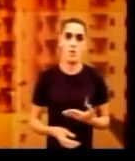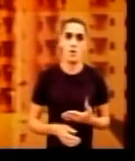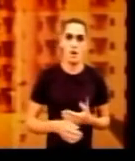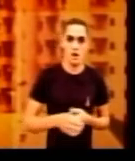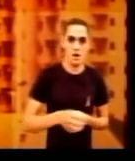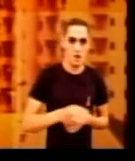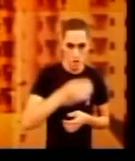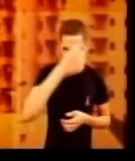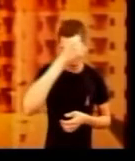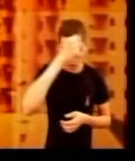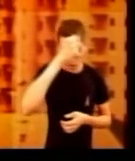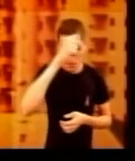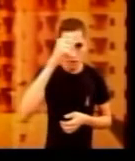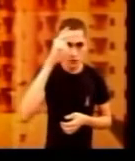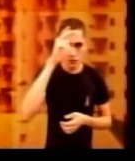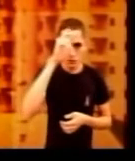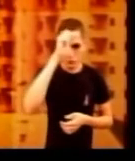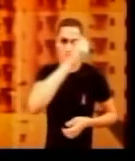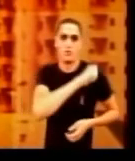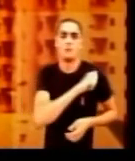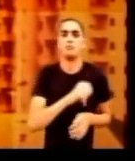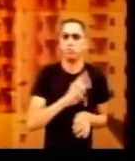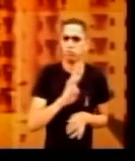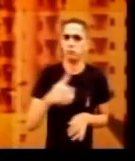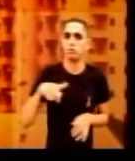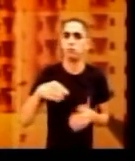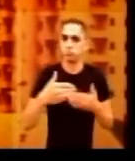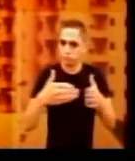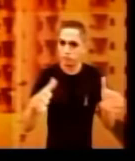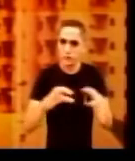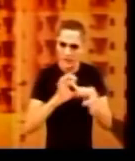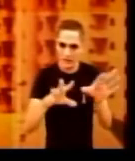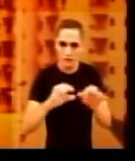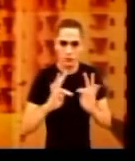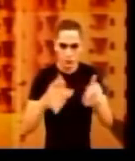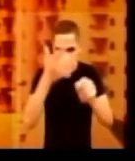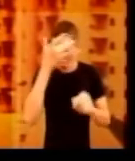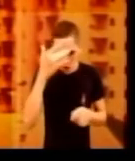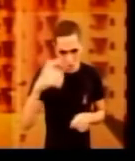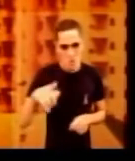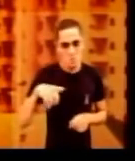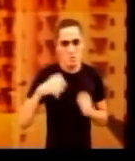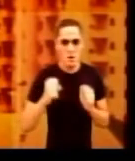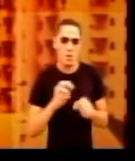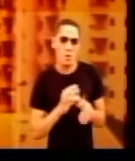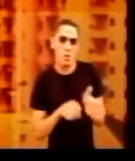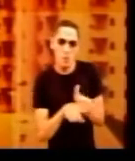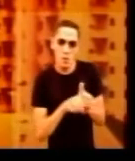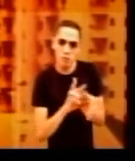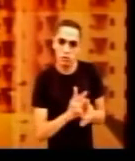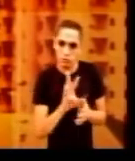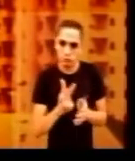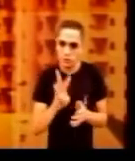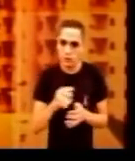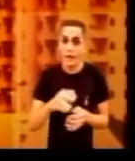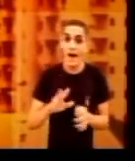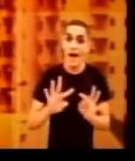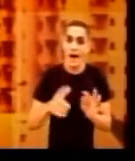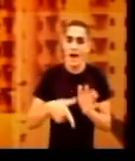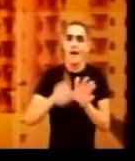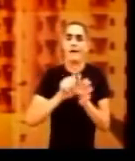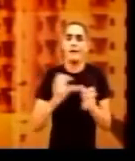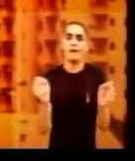Prefeitura de Rio Preto e todo mundo tem acesso, caso tenha dúvidas. Antes da gente encerrar, eu gostaria de lembrar que esse